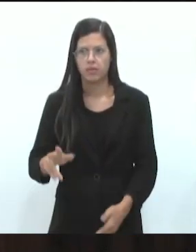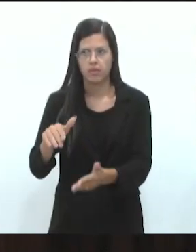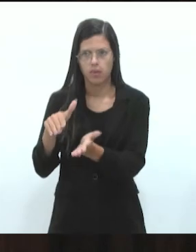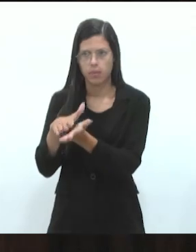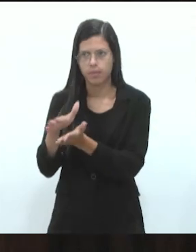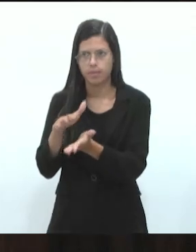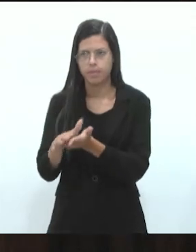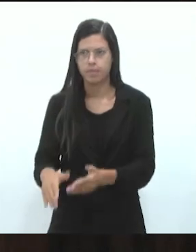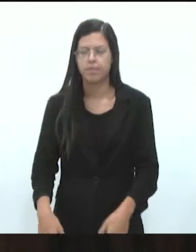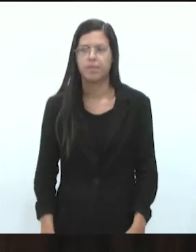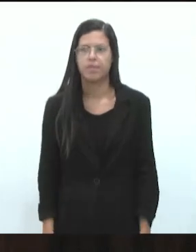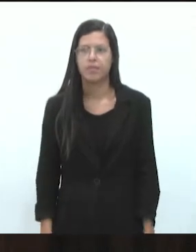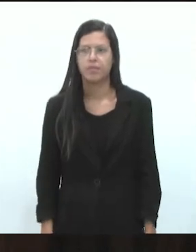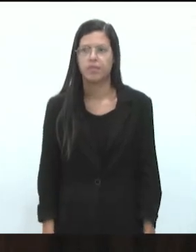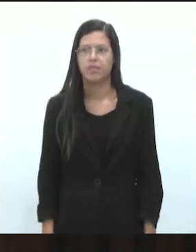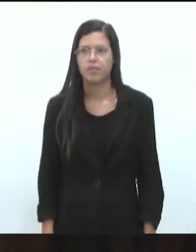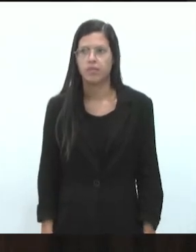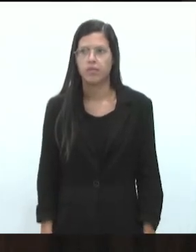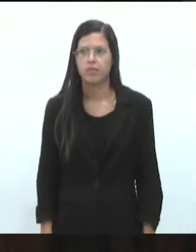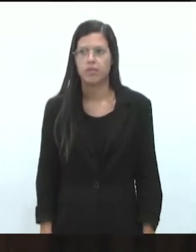promulgação.